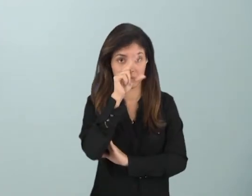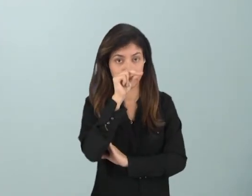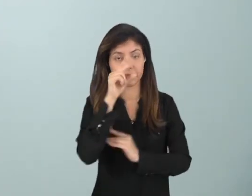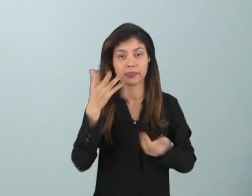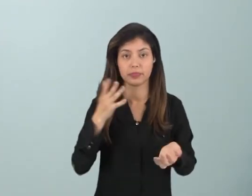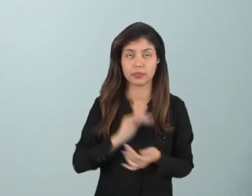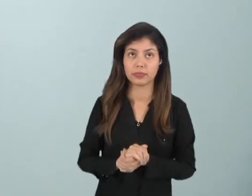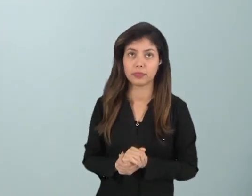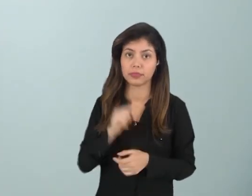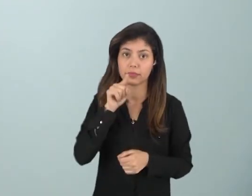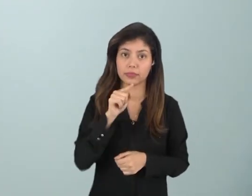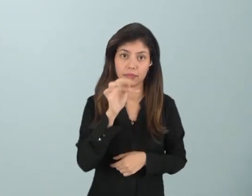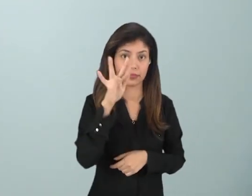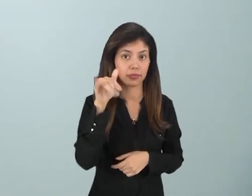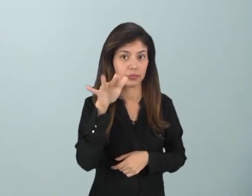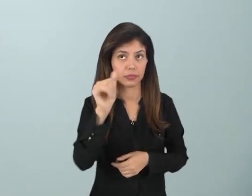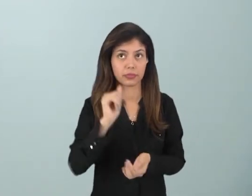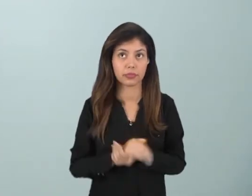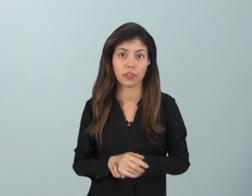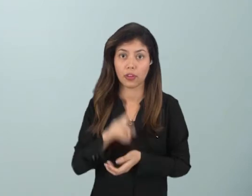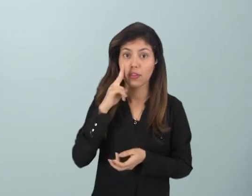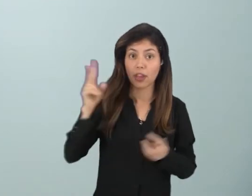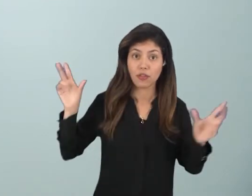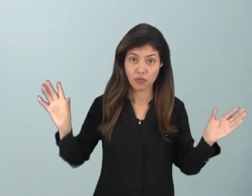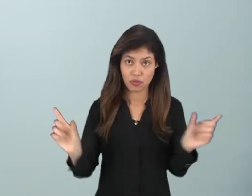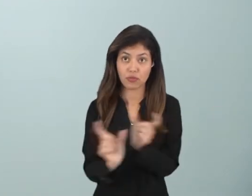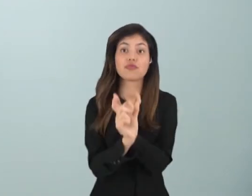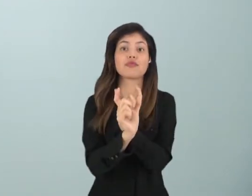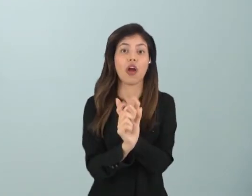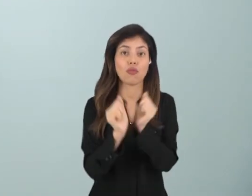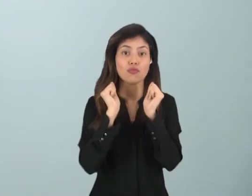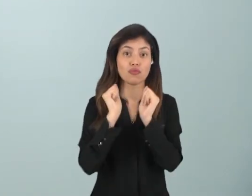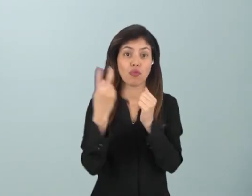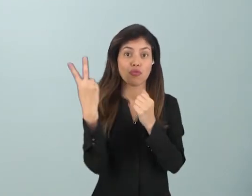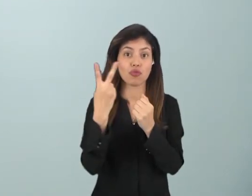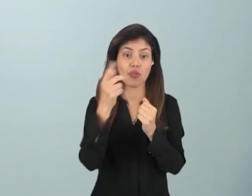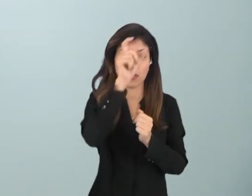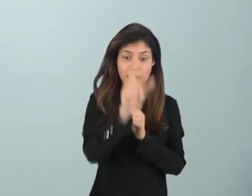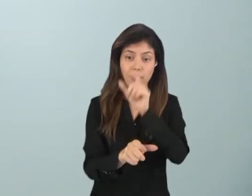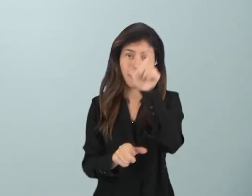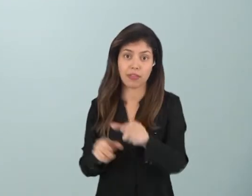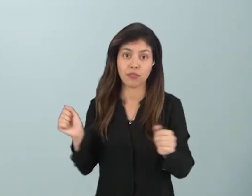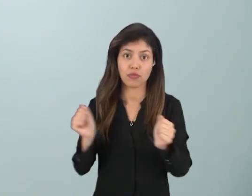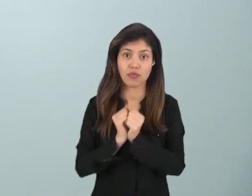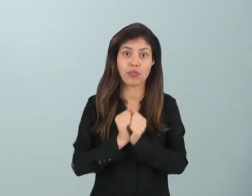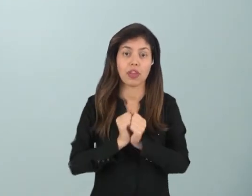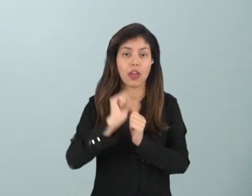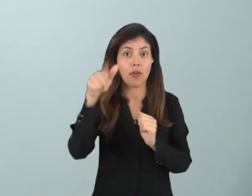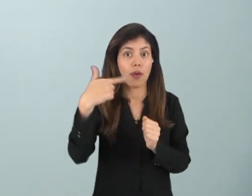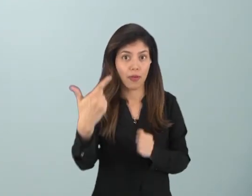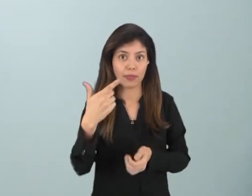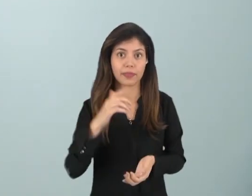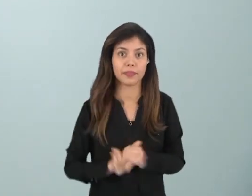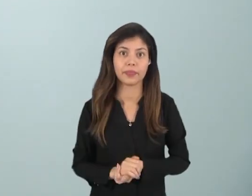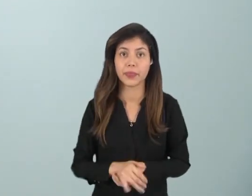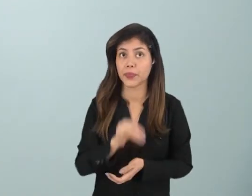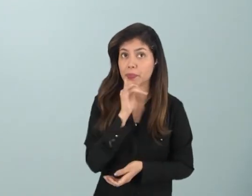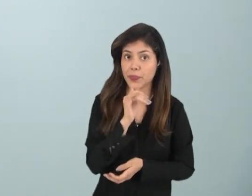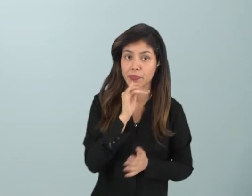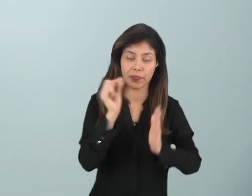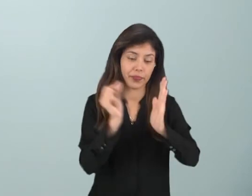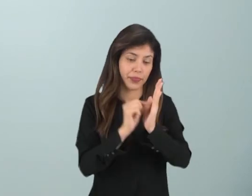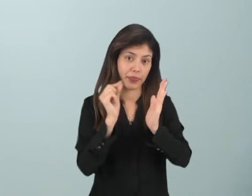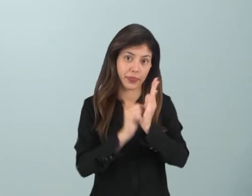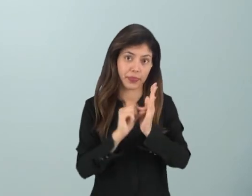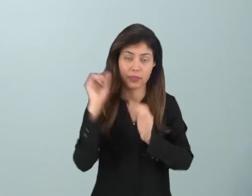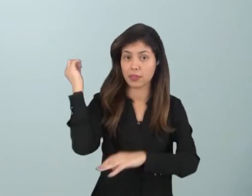Donald. E nessa fanfic que eu li para vocês, vocês juntaram os dois personagens conhecidos em uma outra situação. Aquela do Pica-Pau, que mora